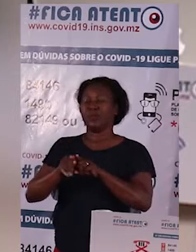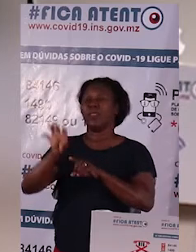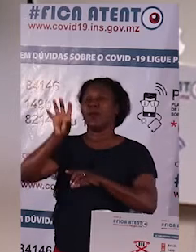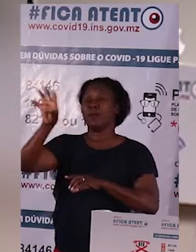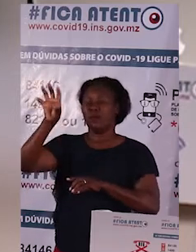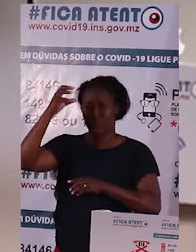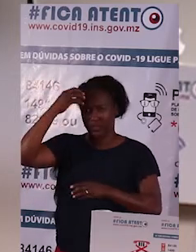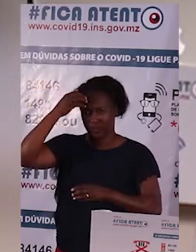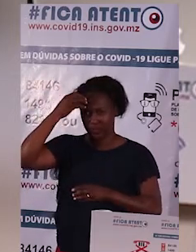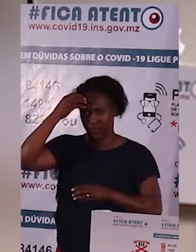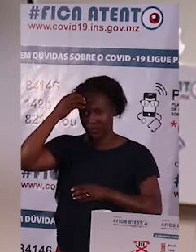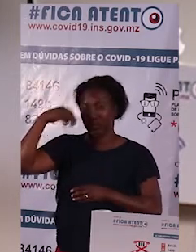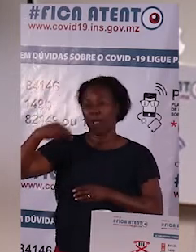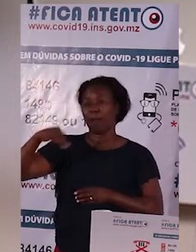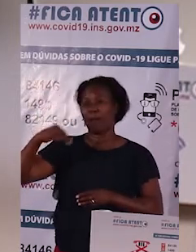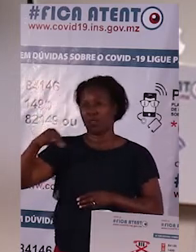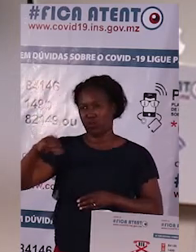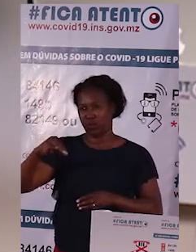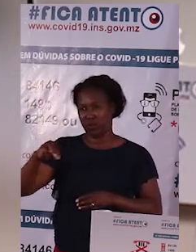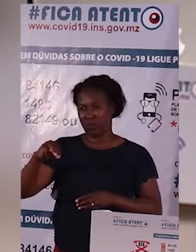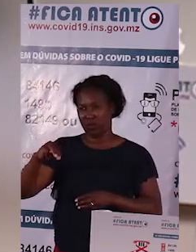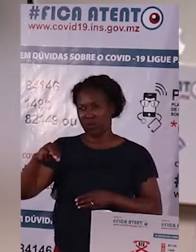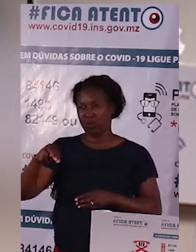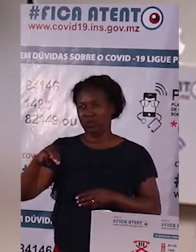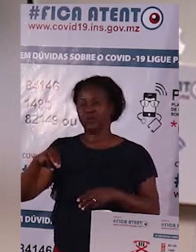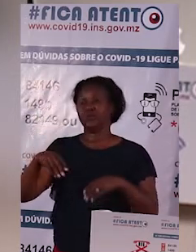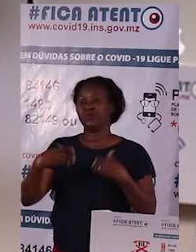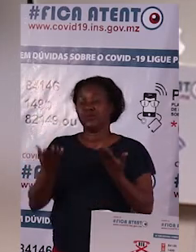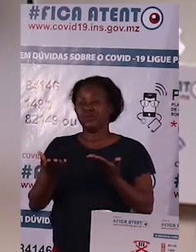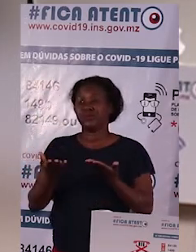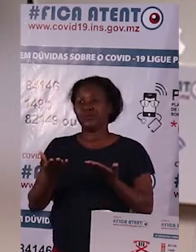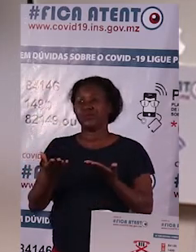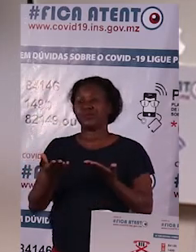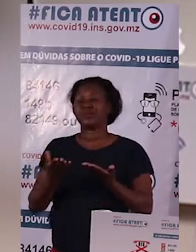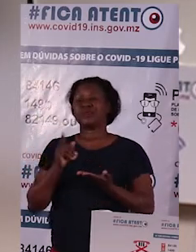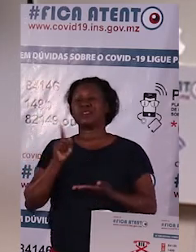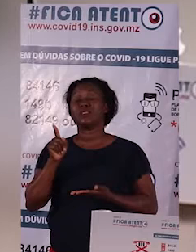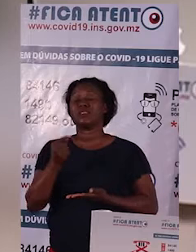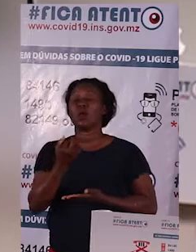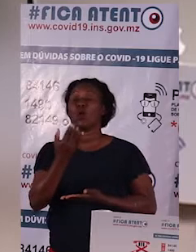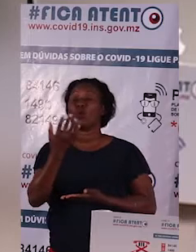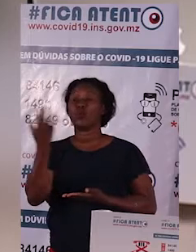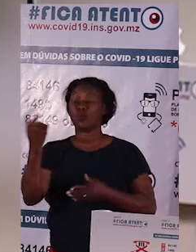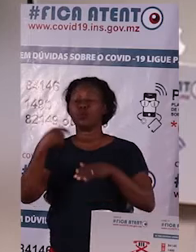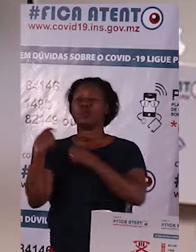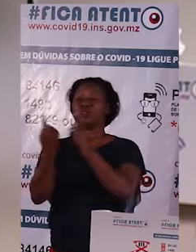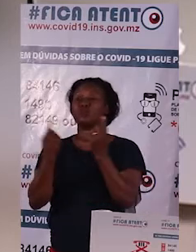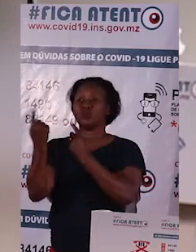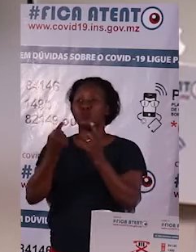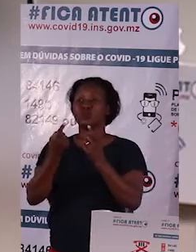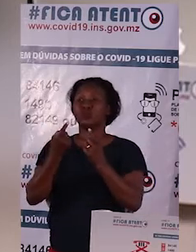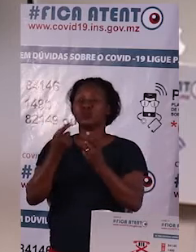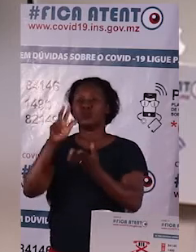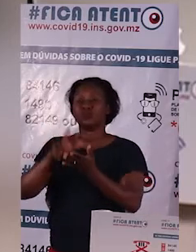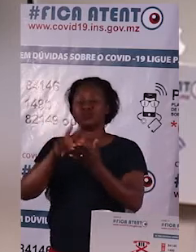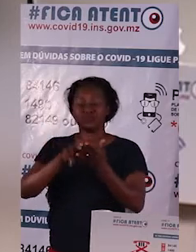Maputo estão todos em Matola. O que eu devo referenciar aqui é que este é o número dos casos confirmados, os